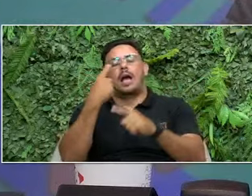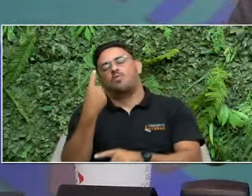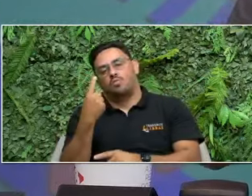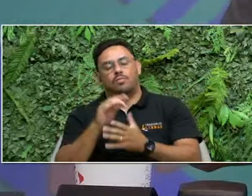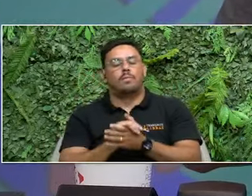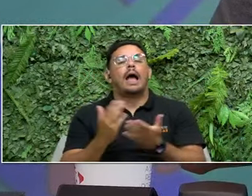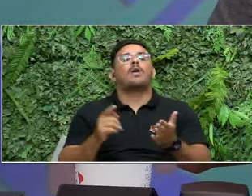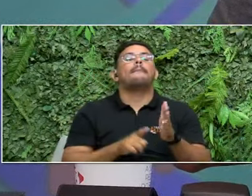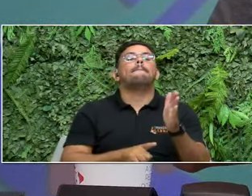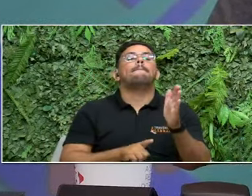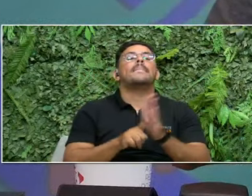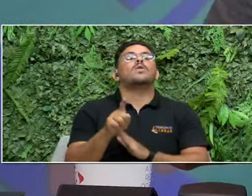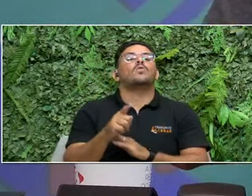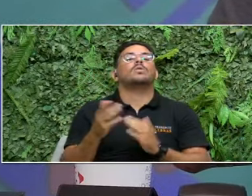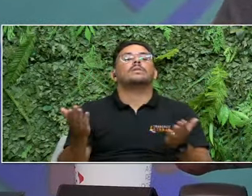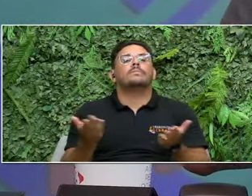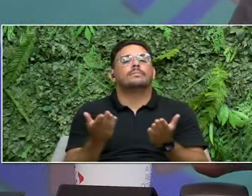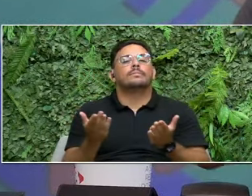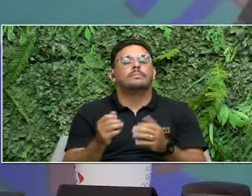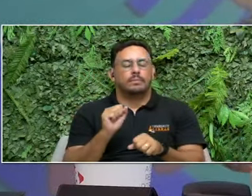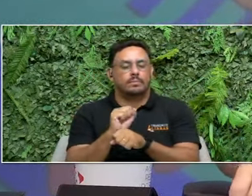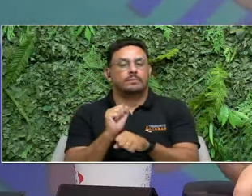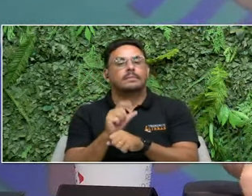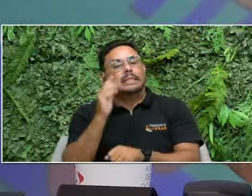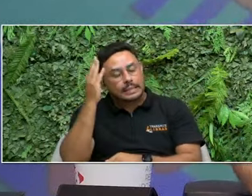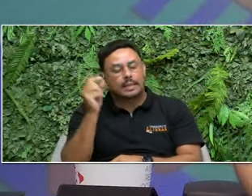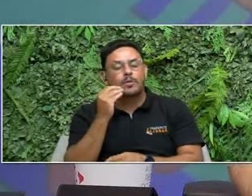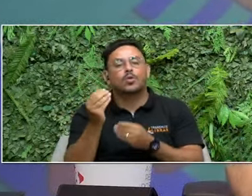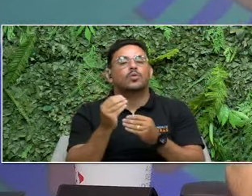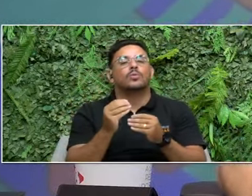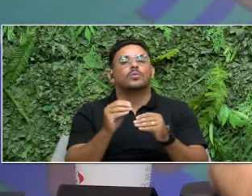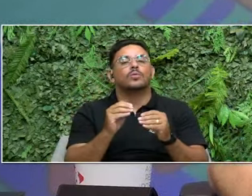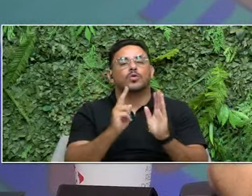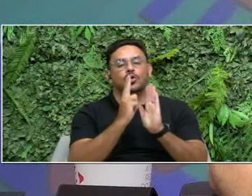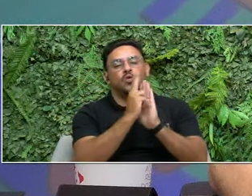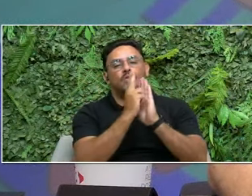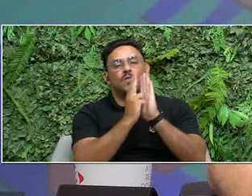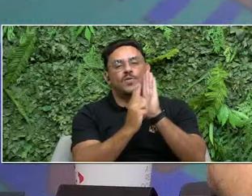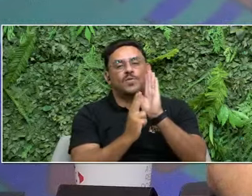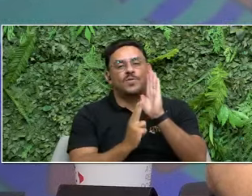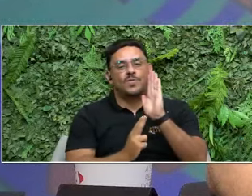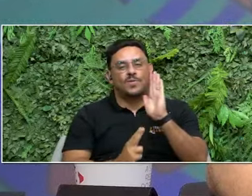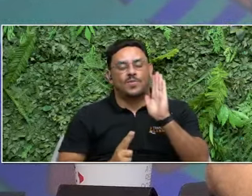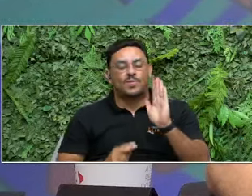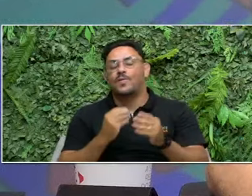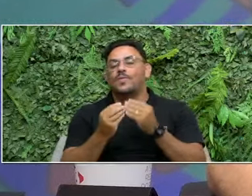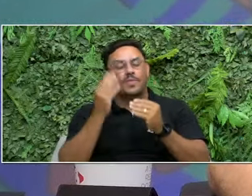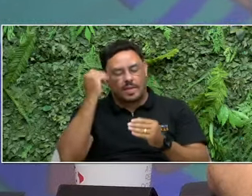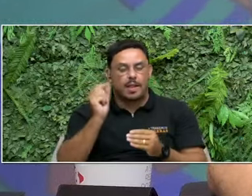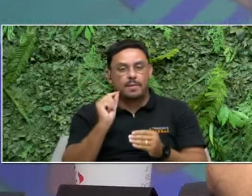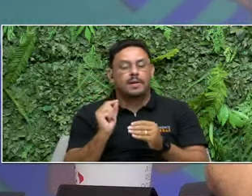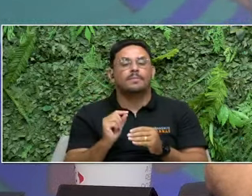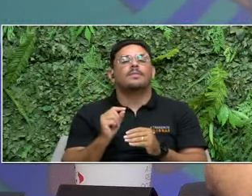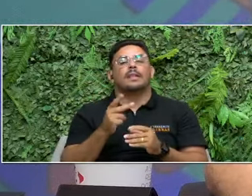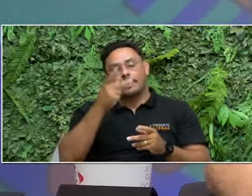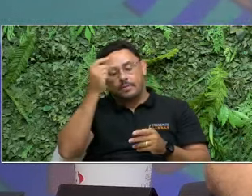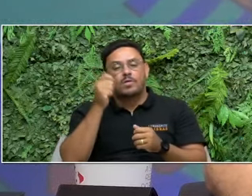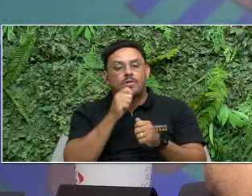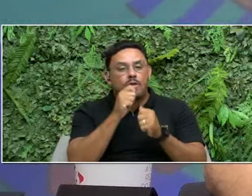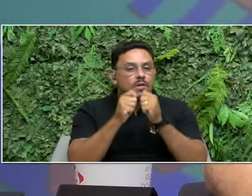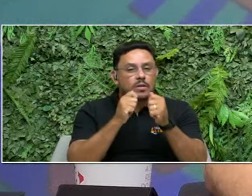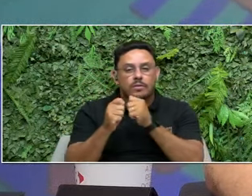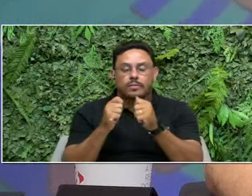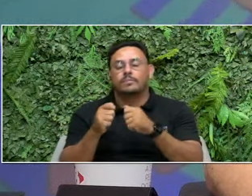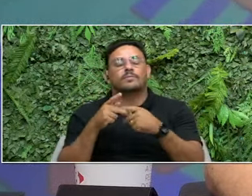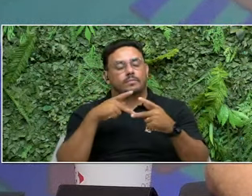pergunto daqui a pouco daqui a pouco a gente vai saber as escalações assim que elas forem divulgadas os nossos repórteres vão contar mas eu